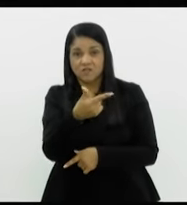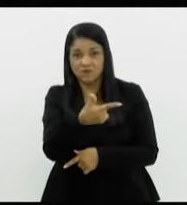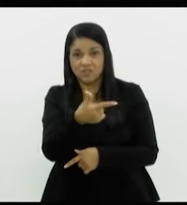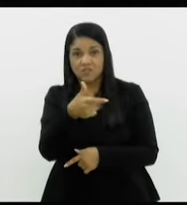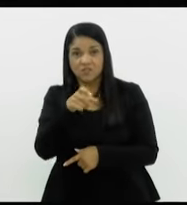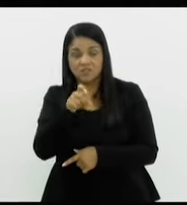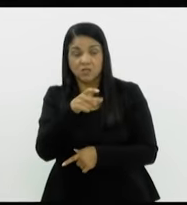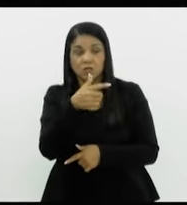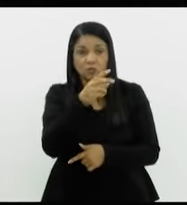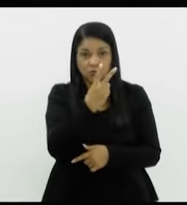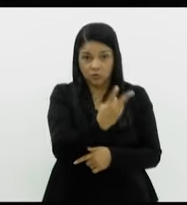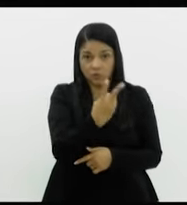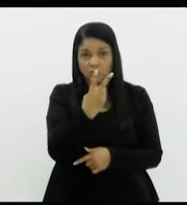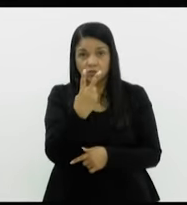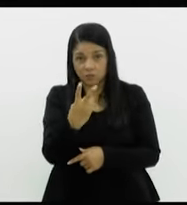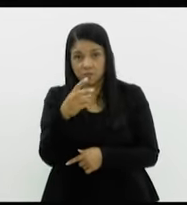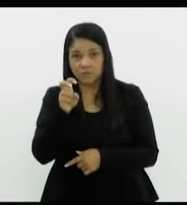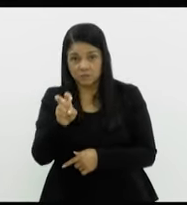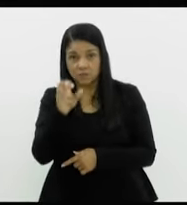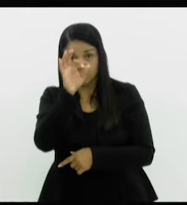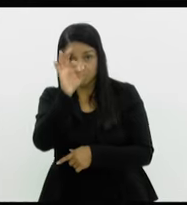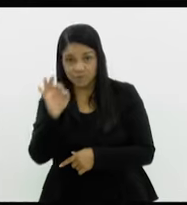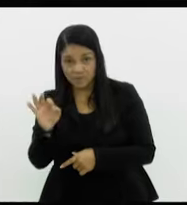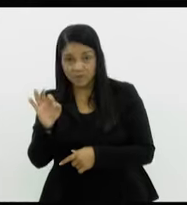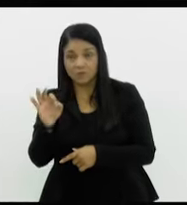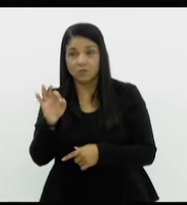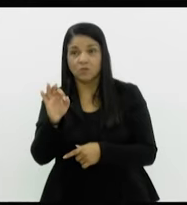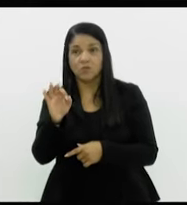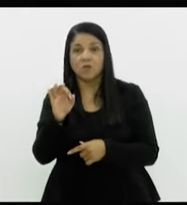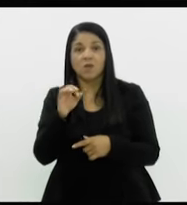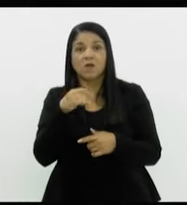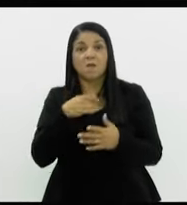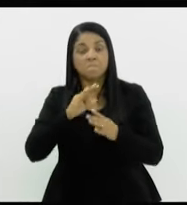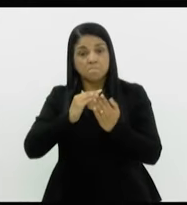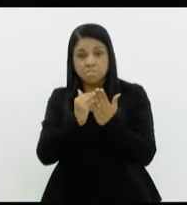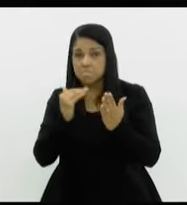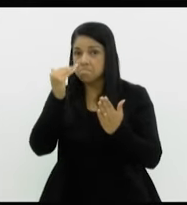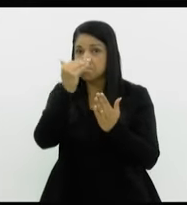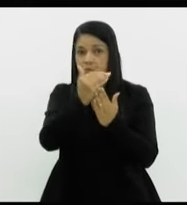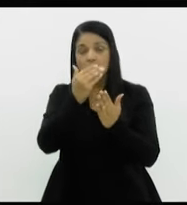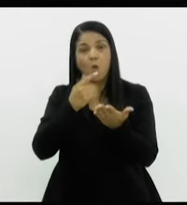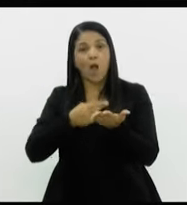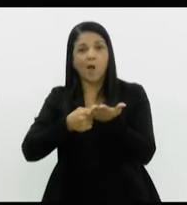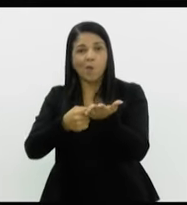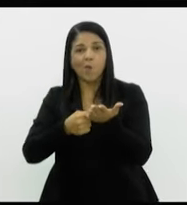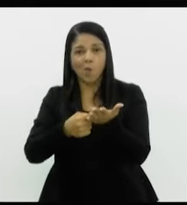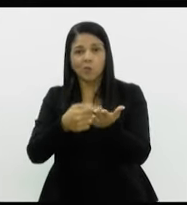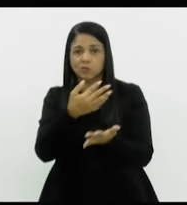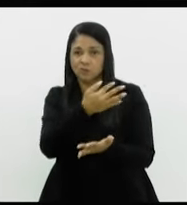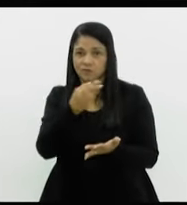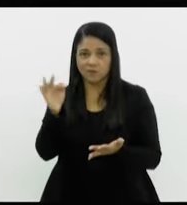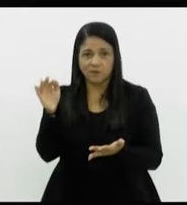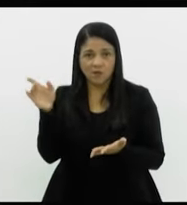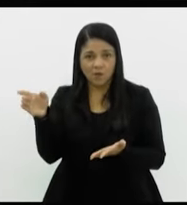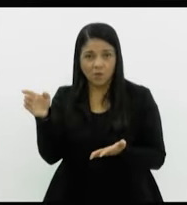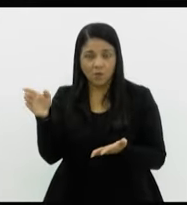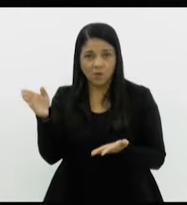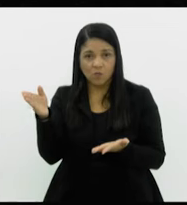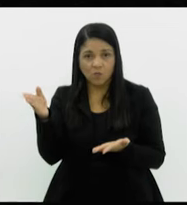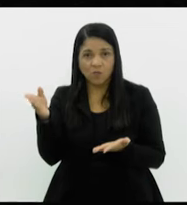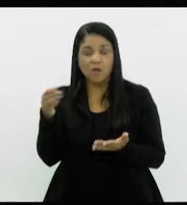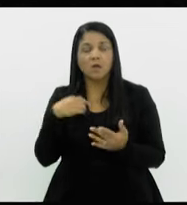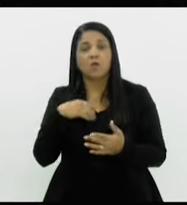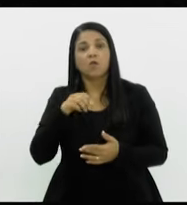225%, inclusive passando o percentual acordado e chancelado pelo Senado Federal e pelos órgãos competentes, inclusive